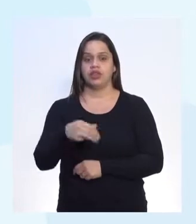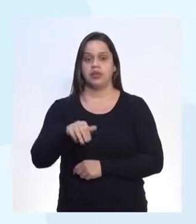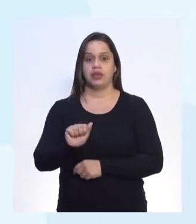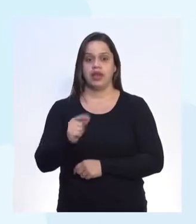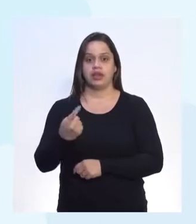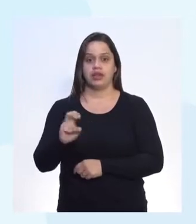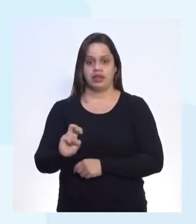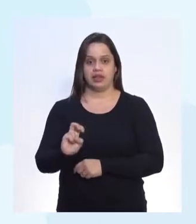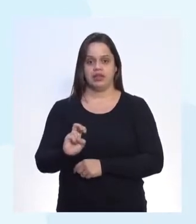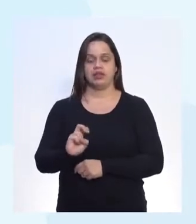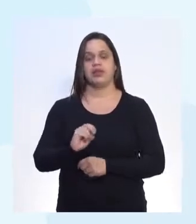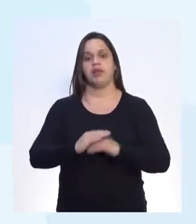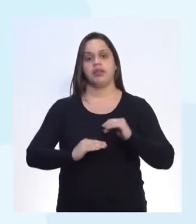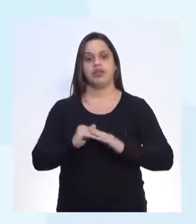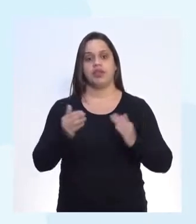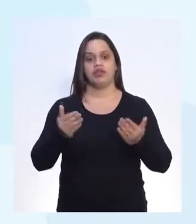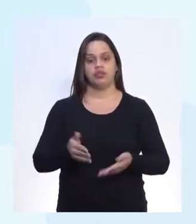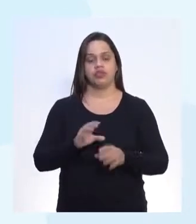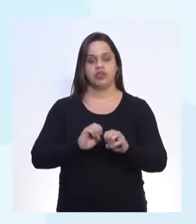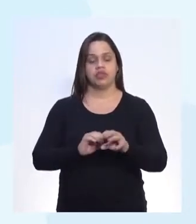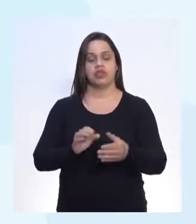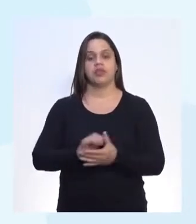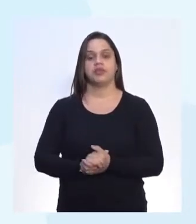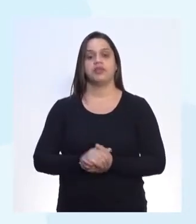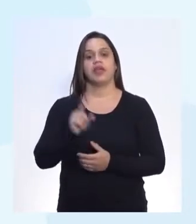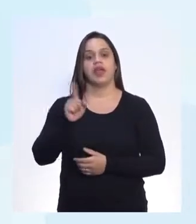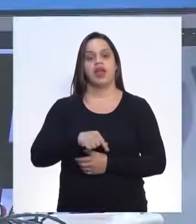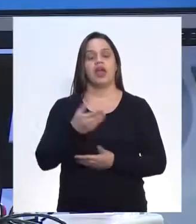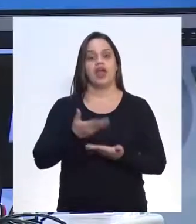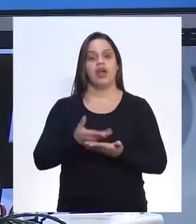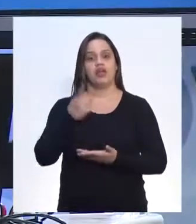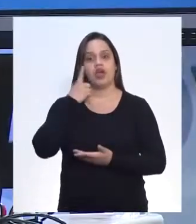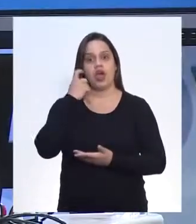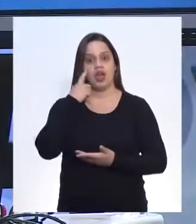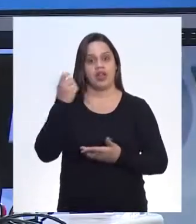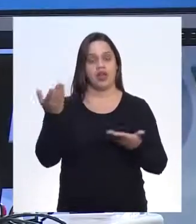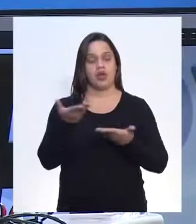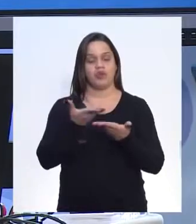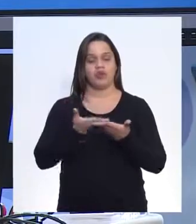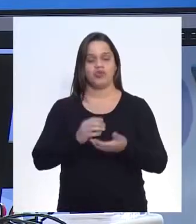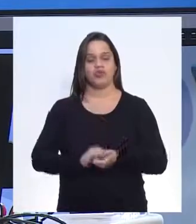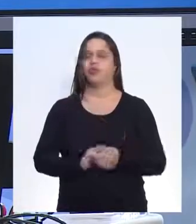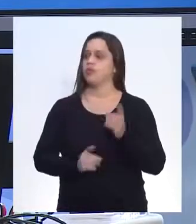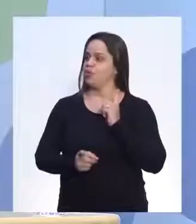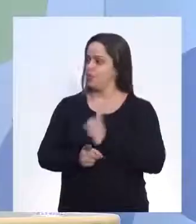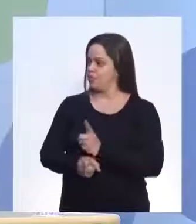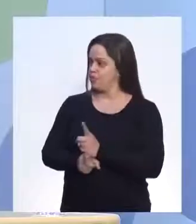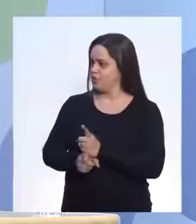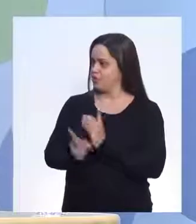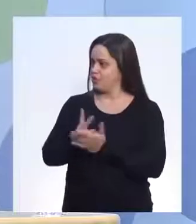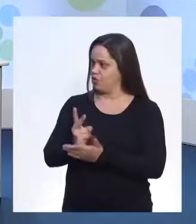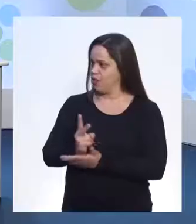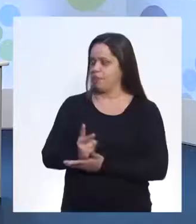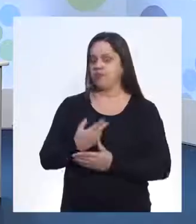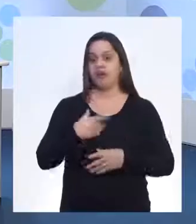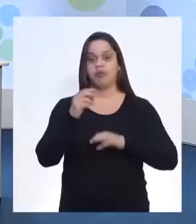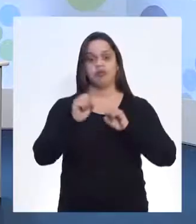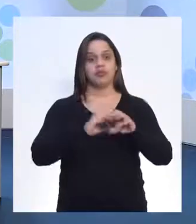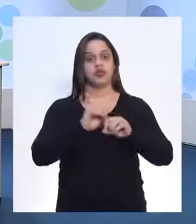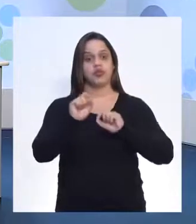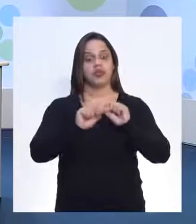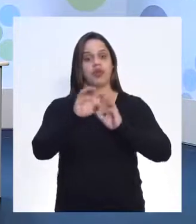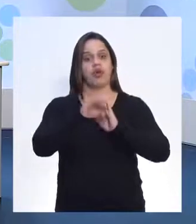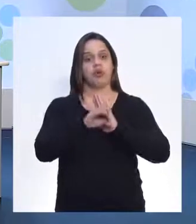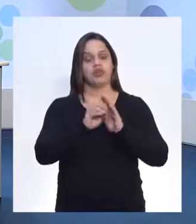EF06MA15, tudo bem? Então, é essa a ideia da aula de hoje. Vamos dar sequência, Jonas? Tá? Bora, vamos lá. Vamos trabalhar o conceito?